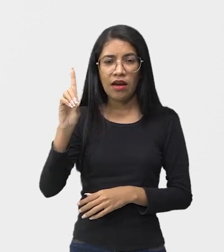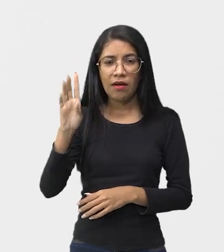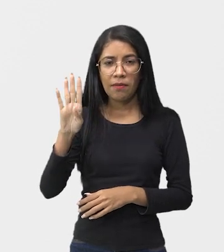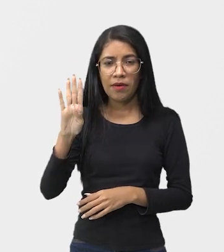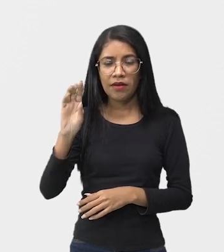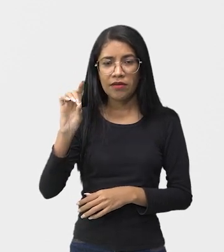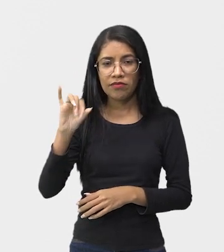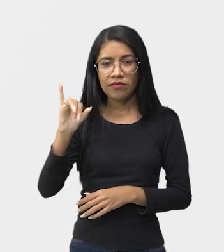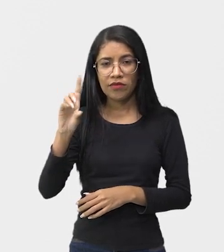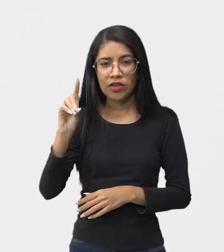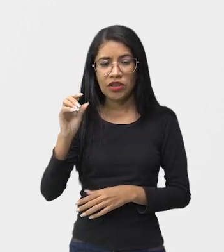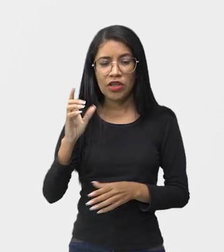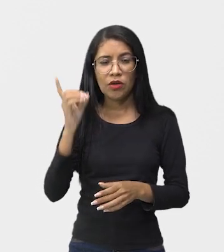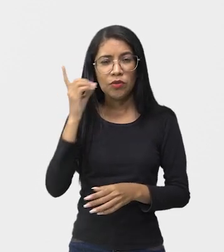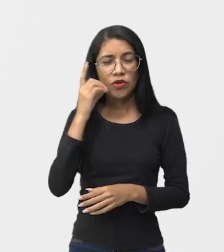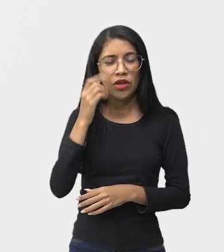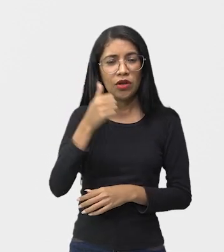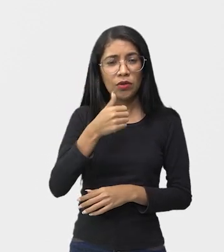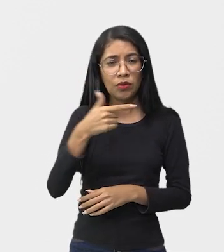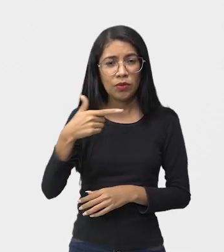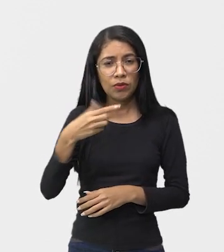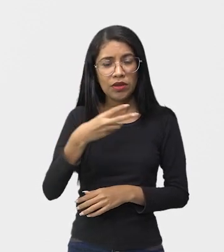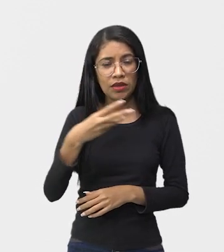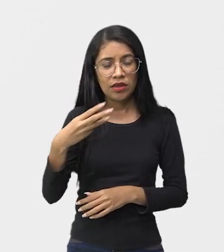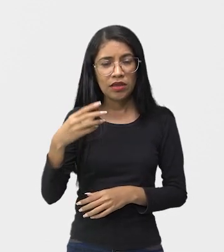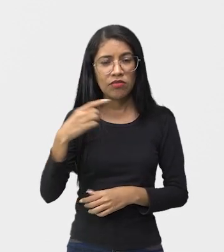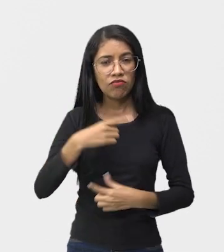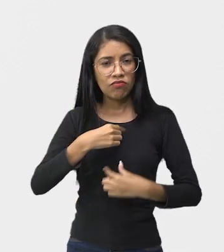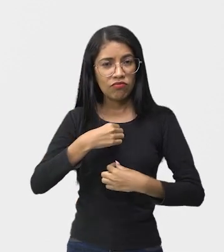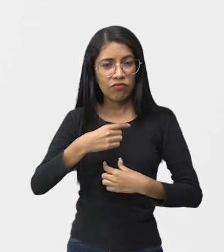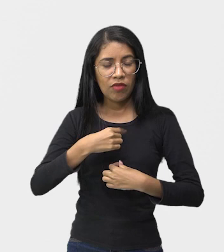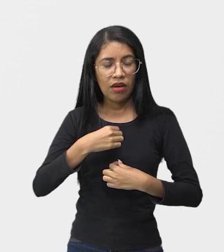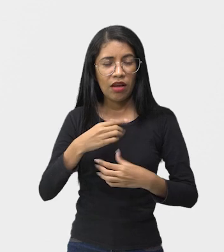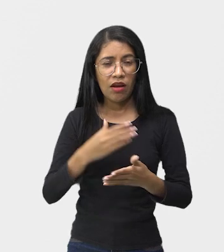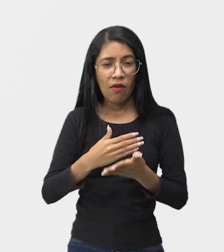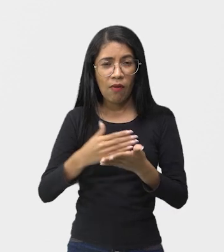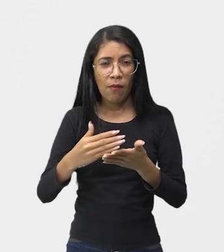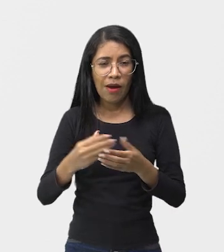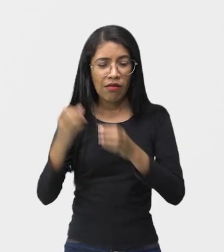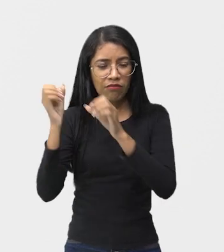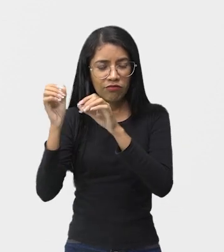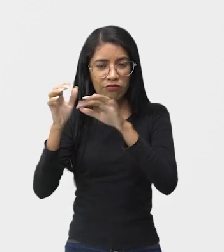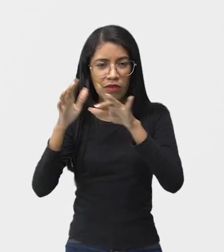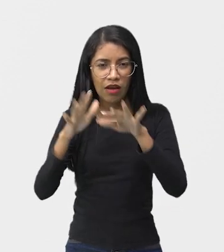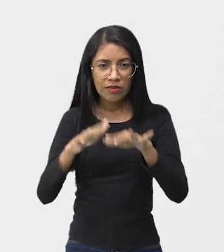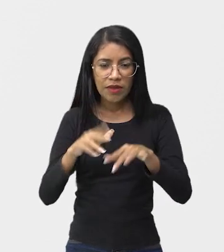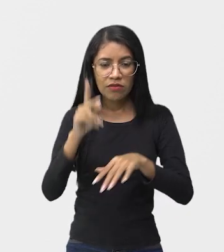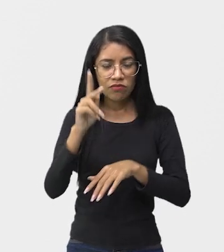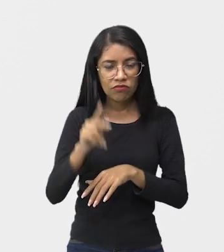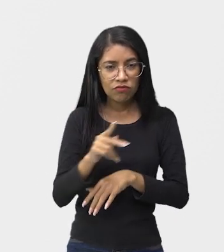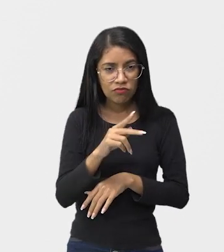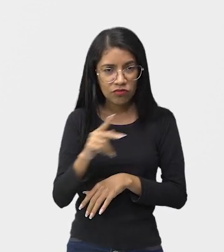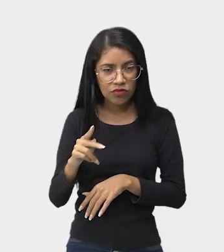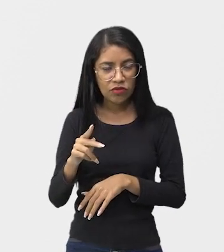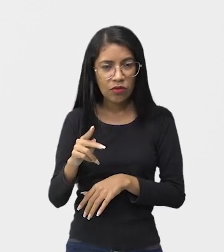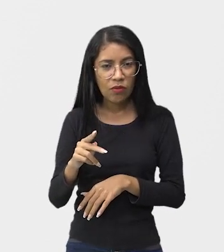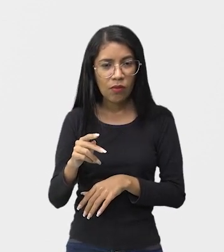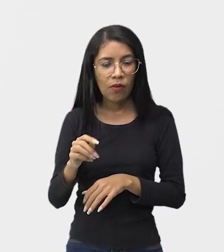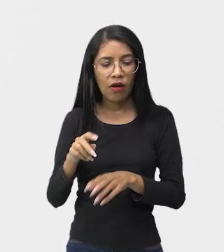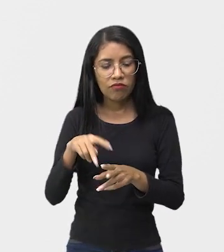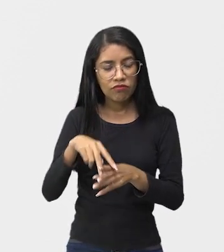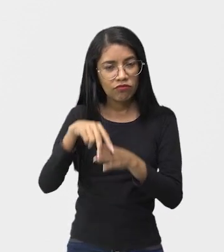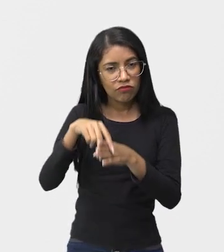dias 12 e 13 de agosto. O ritual inicia-se com a bênção dos sacerdotes aos